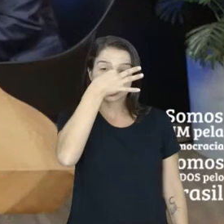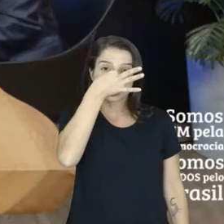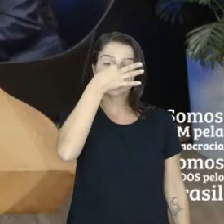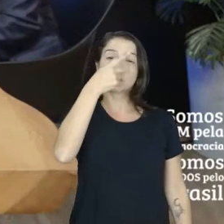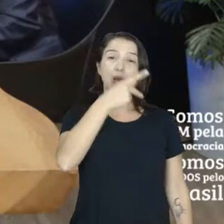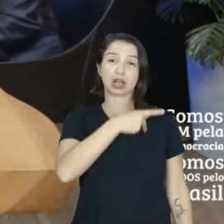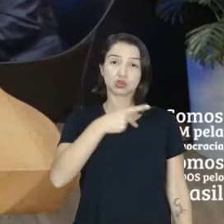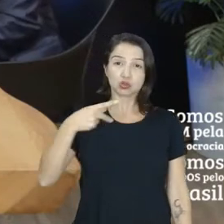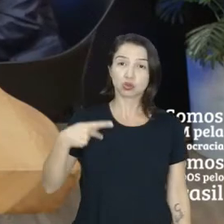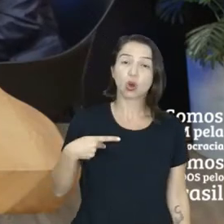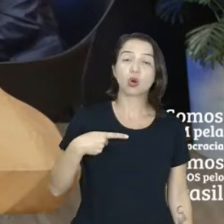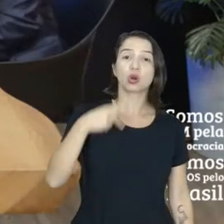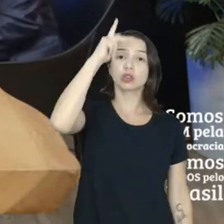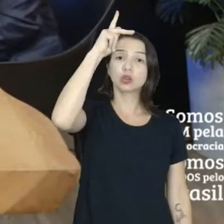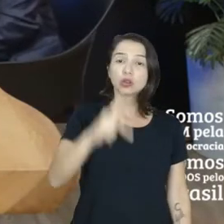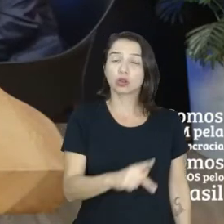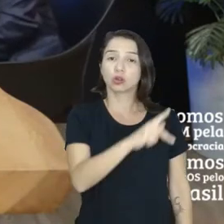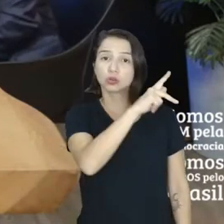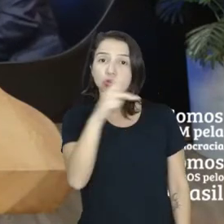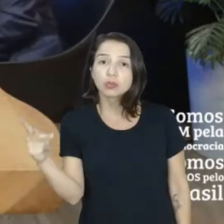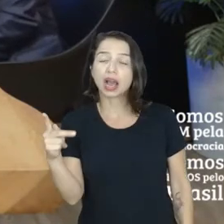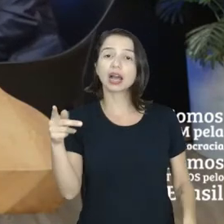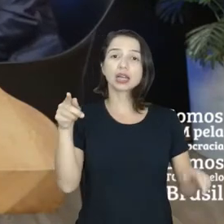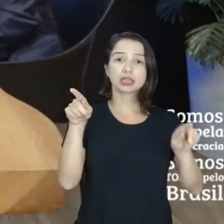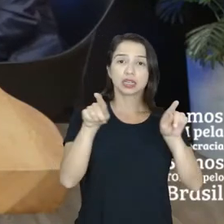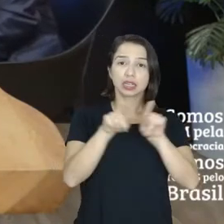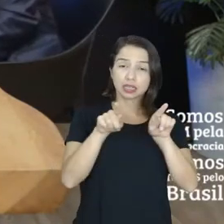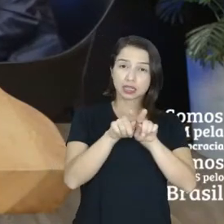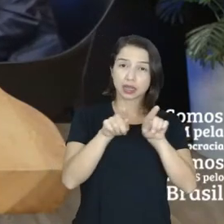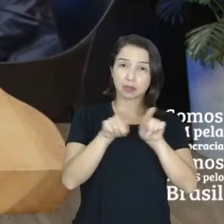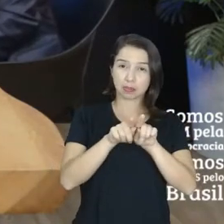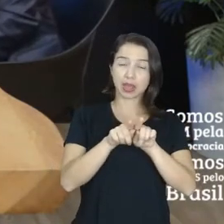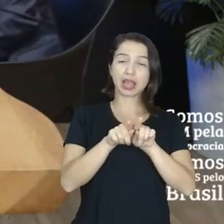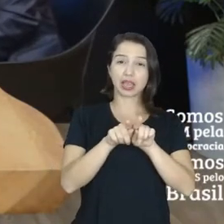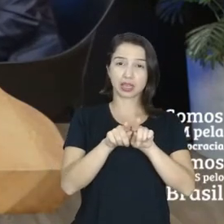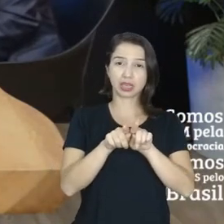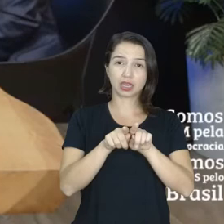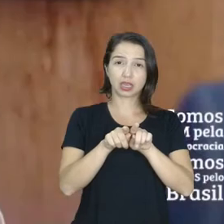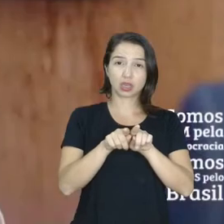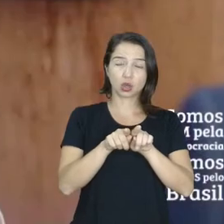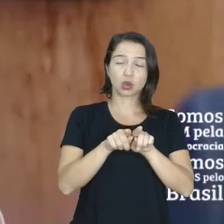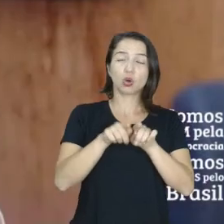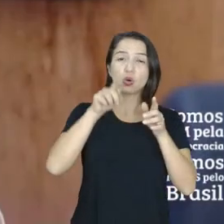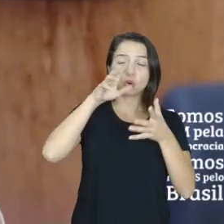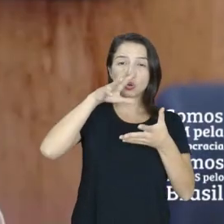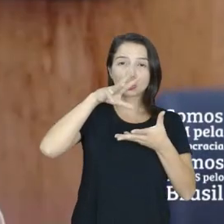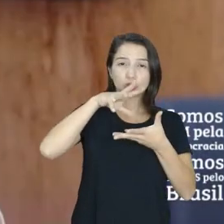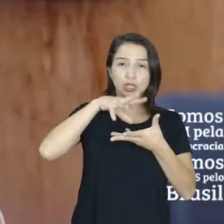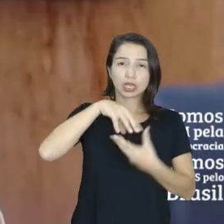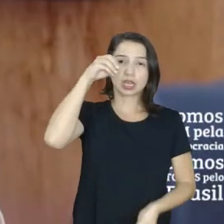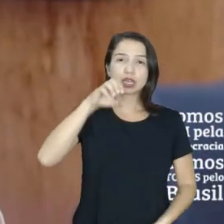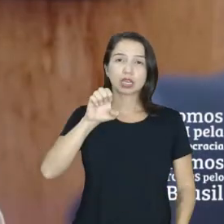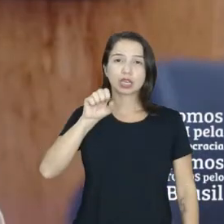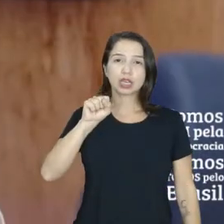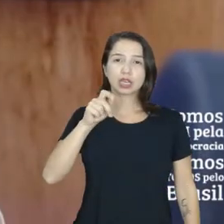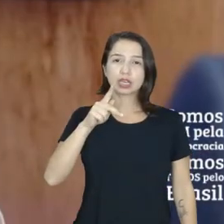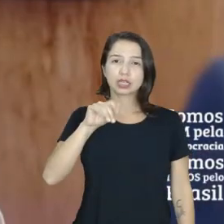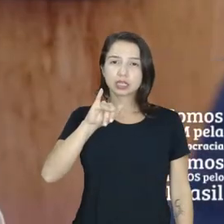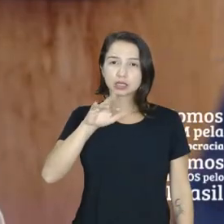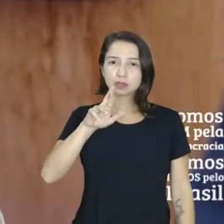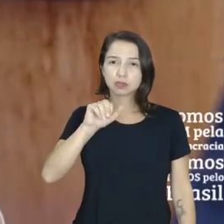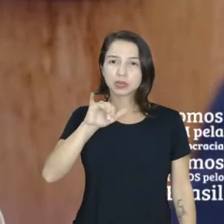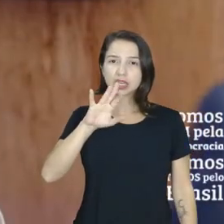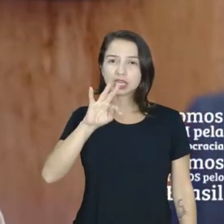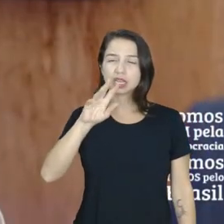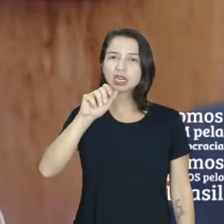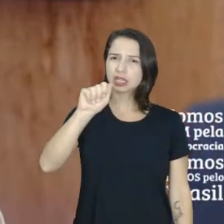Sim, sim. Eles são muito generosos. Na minha cidade, o Lar da Criança Irmã Júlia, o Lar de Velhos Irmã Terezinha, o Lar Fabiano de